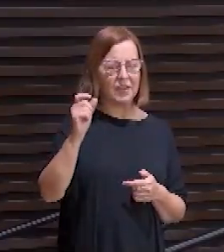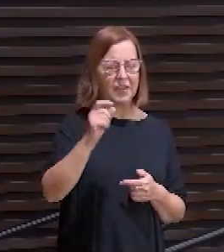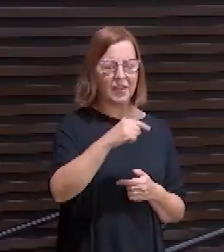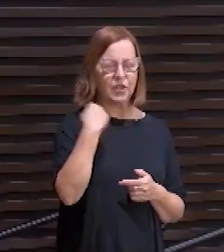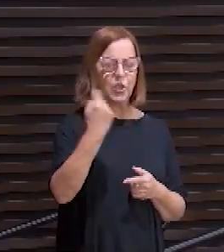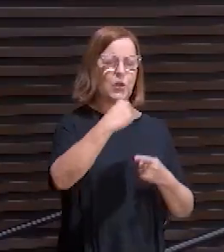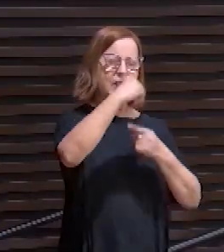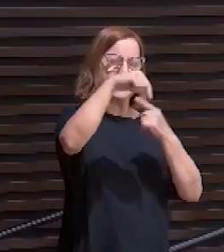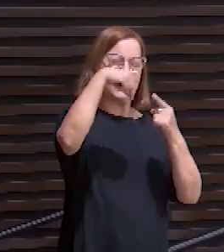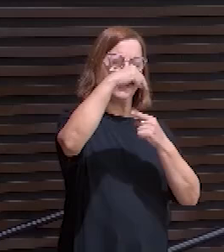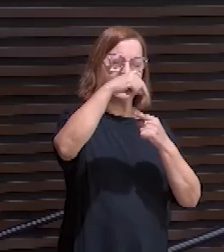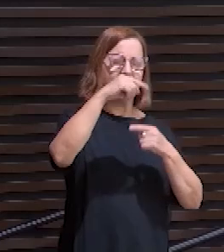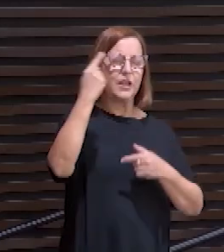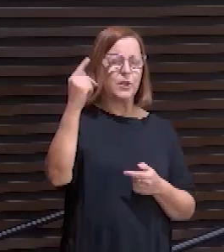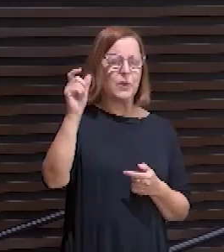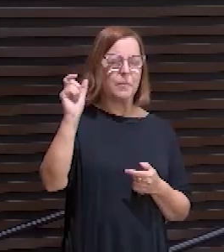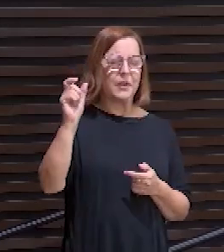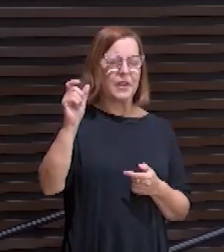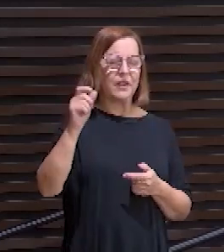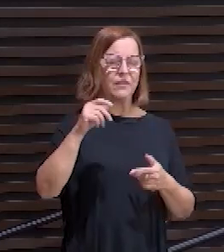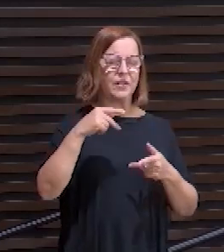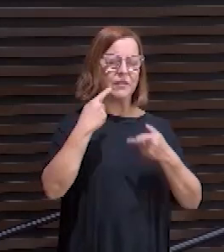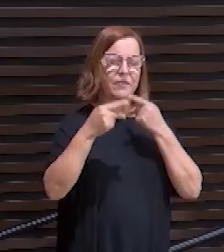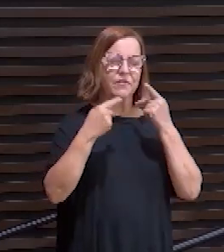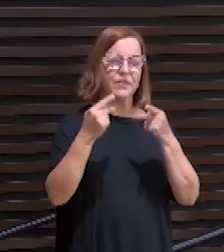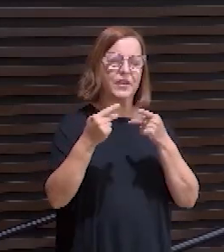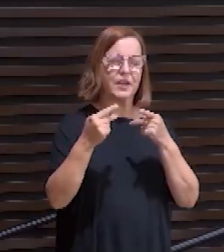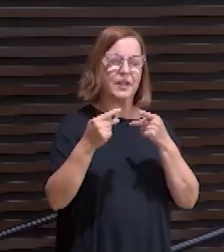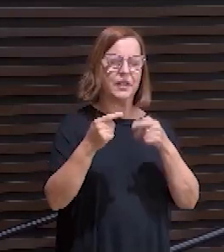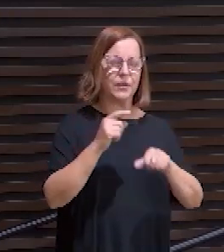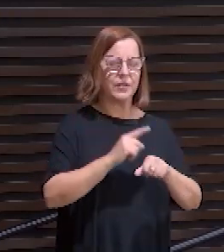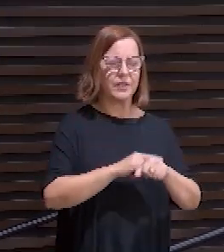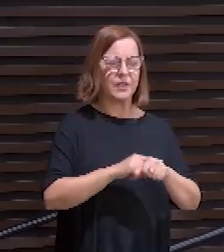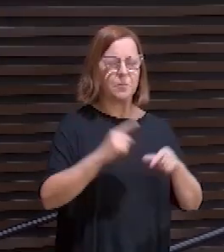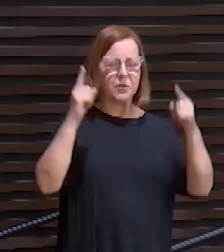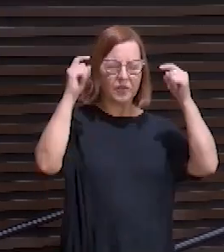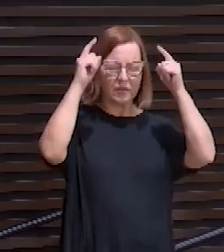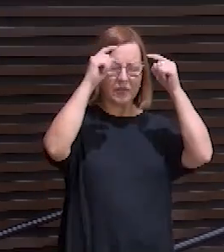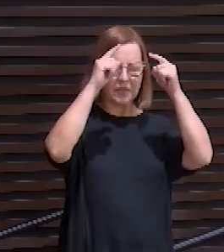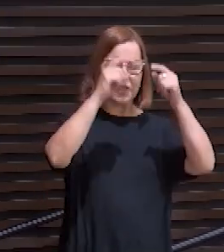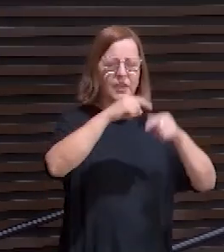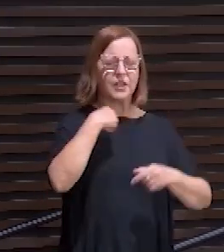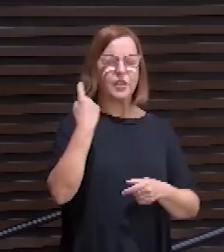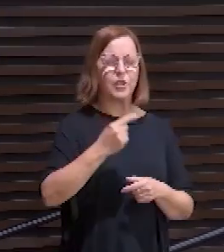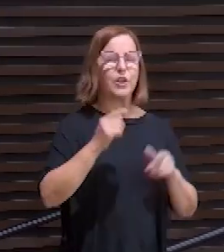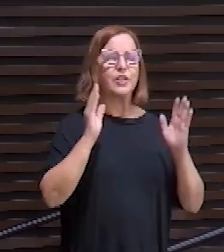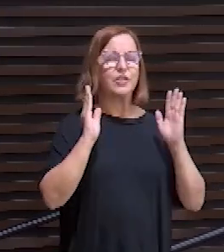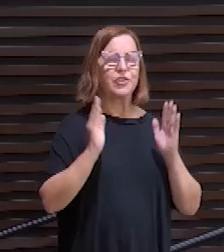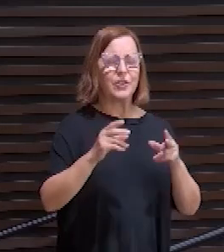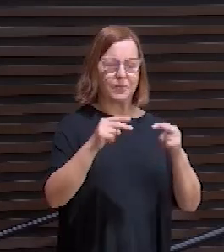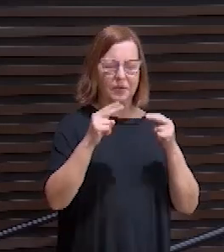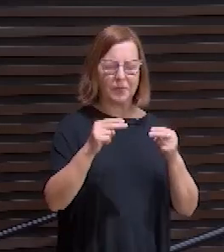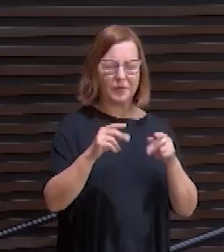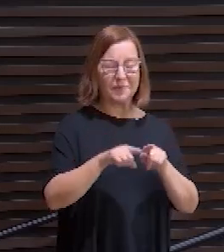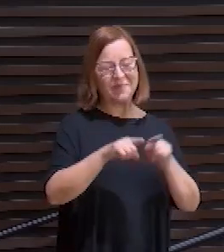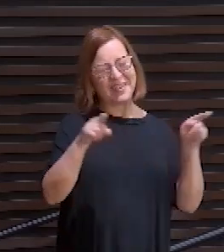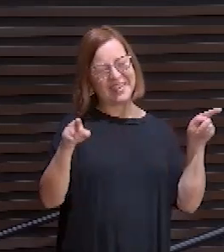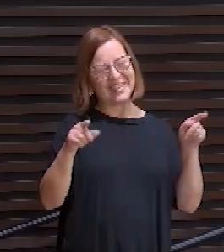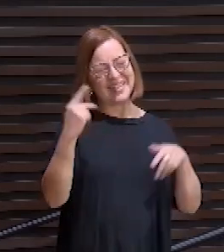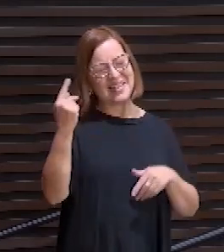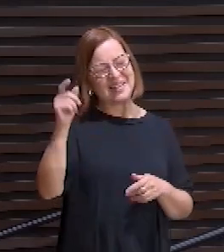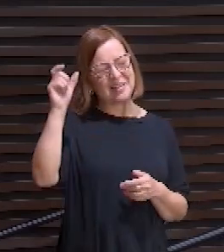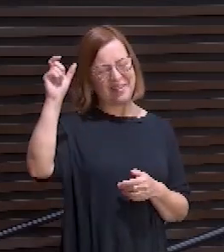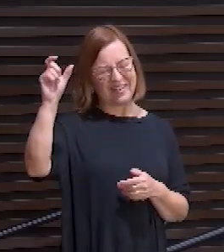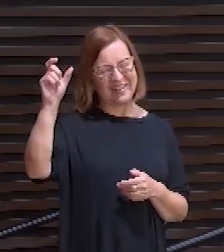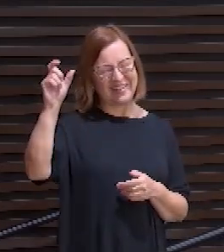santifica. A Tua palavra está dizendo, Senhor, que os tempos serão difíceis e nós já estamos vendo isso. Porém, a Tua